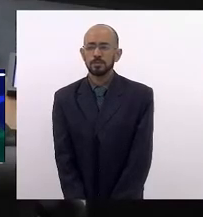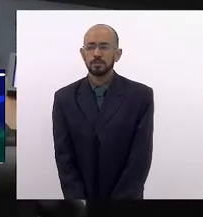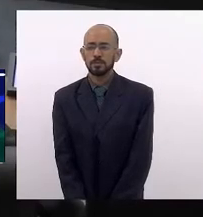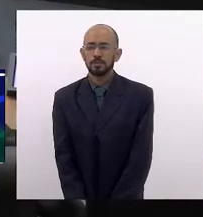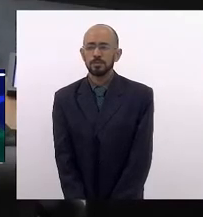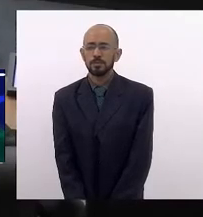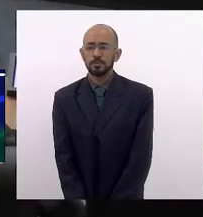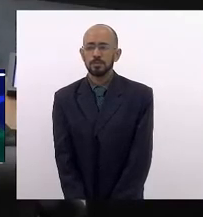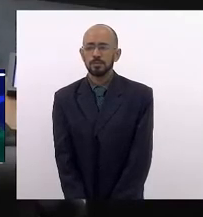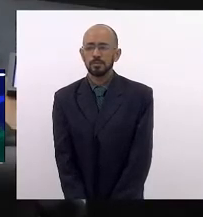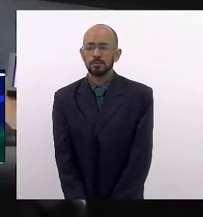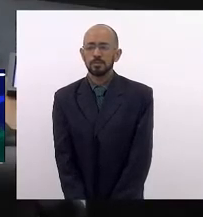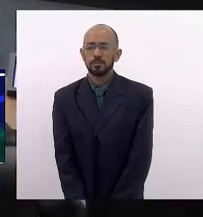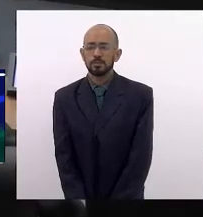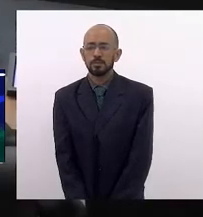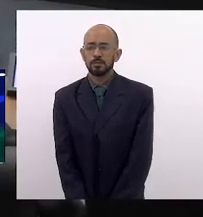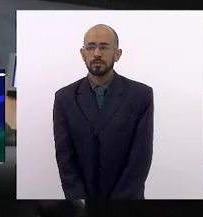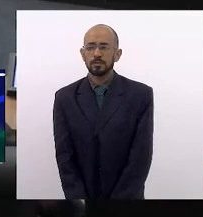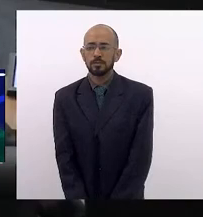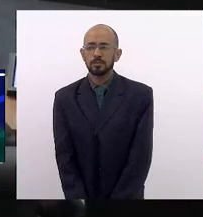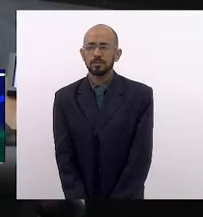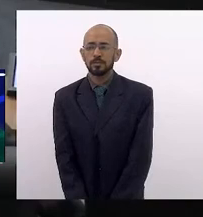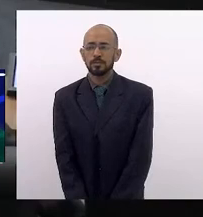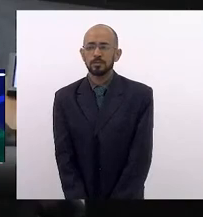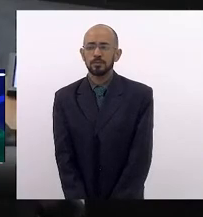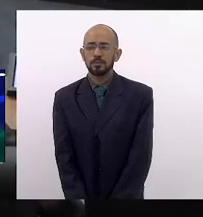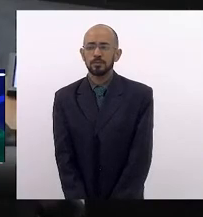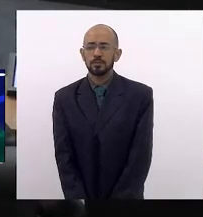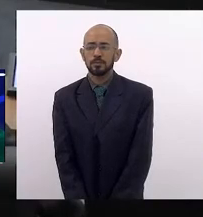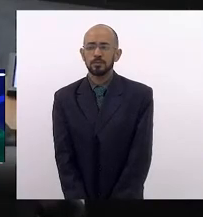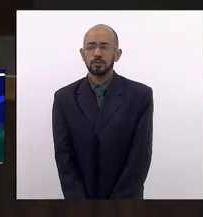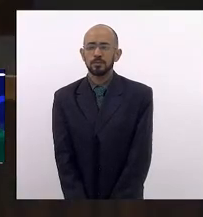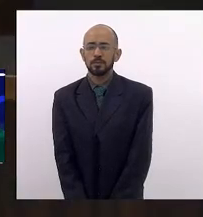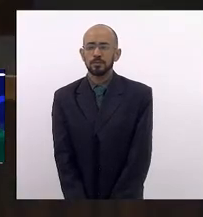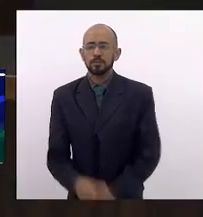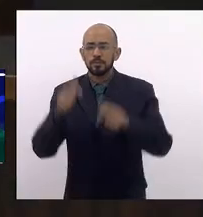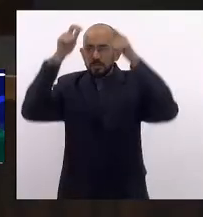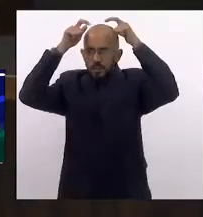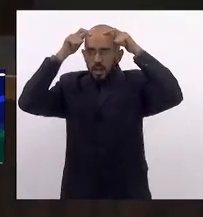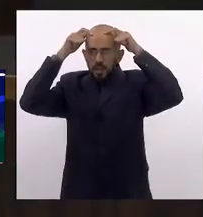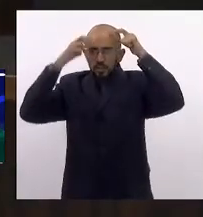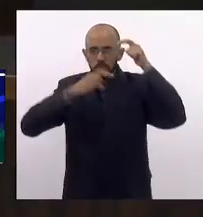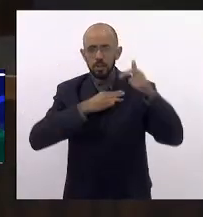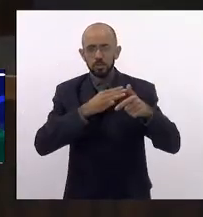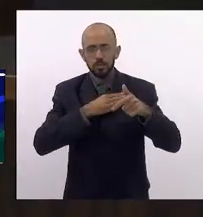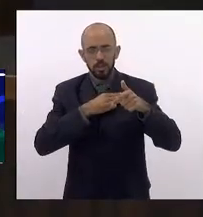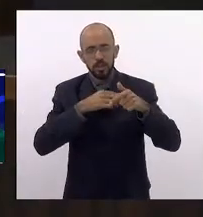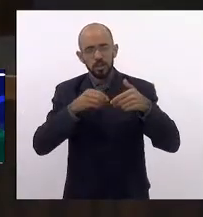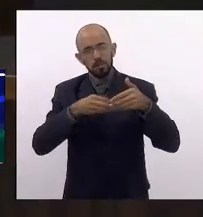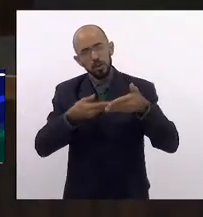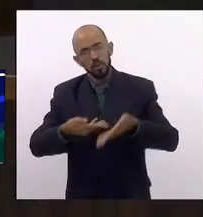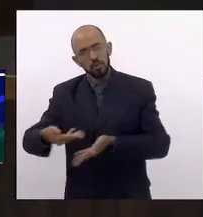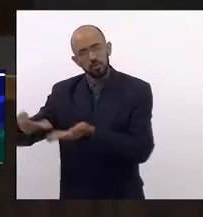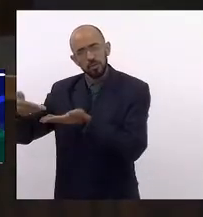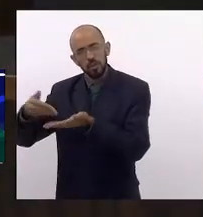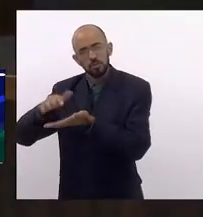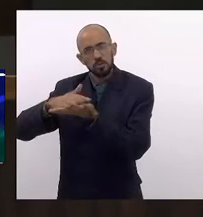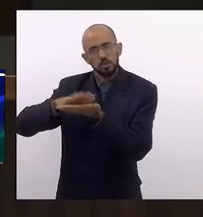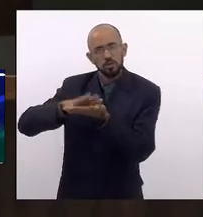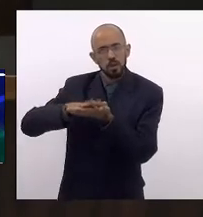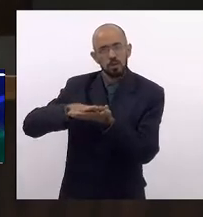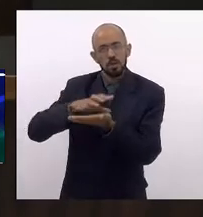é saudável presente e tá me levando para o samba lá de Madureira